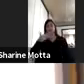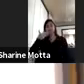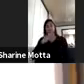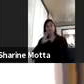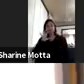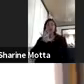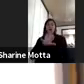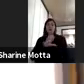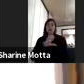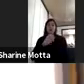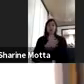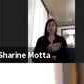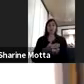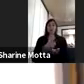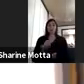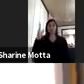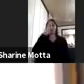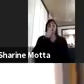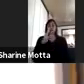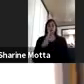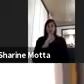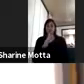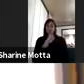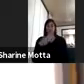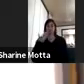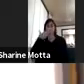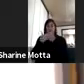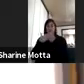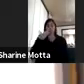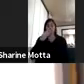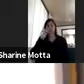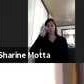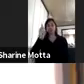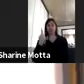país, discurso abjeto de que os direitos humanos são